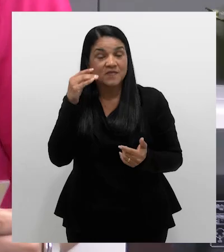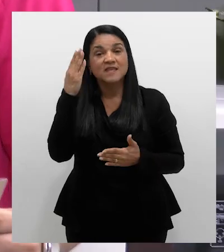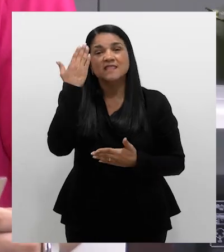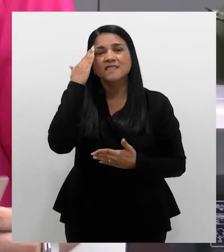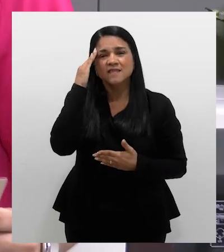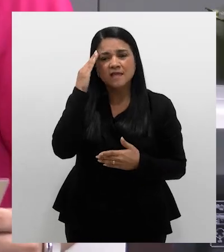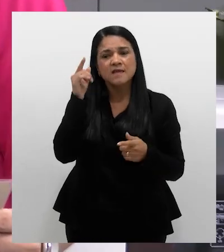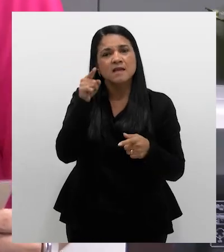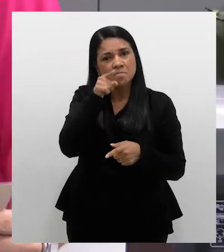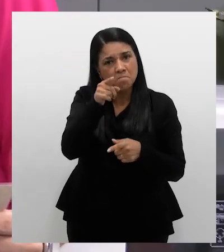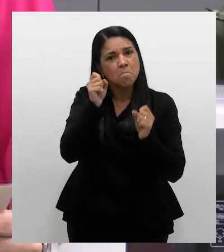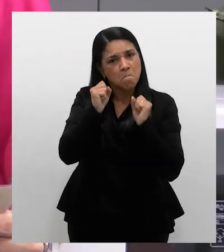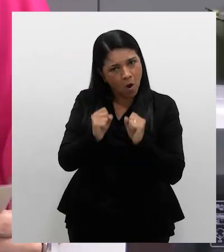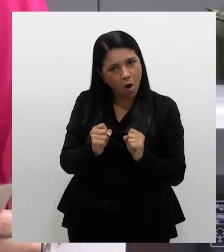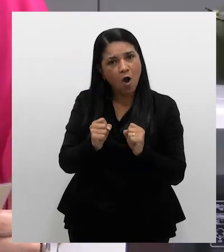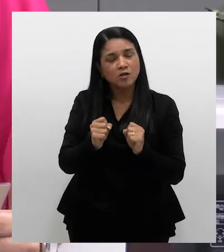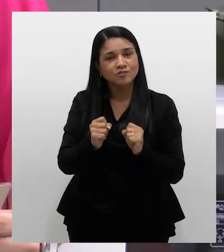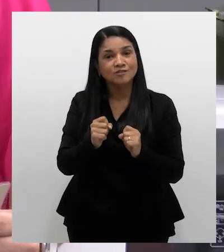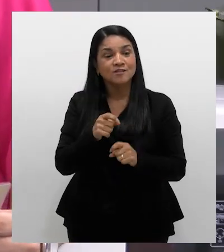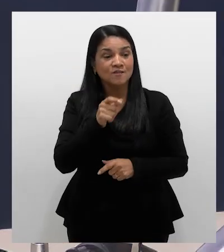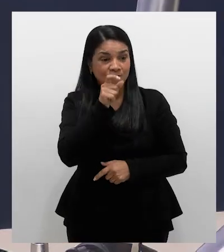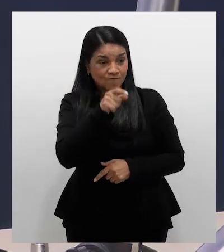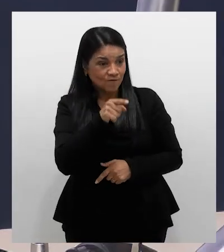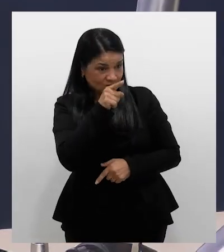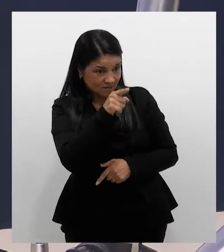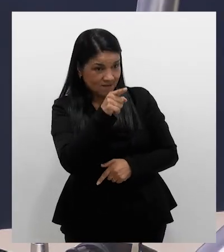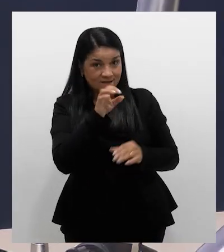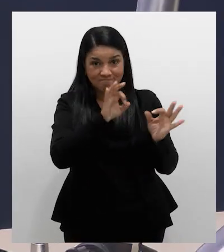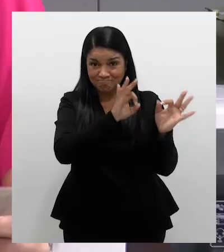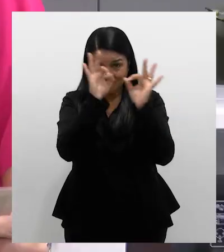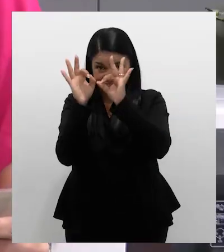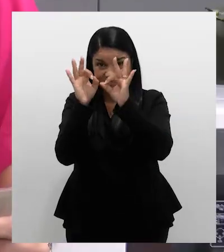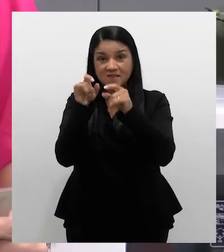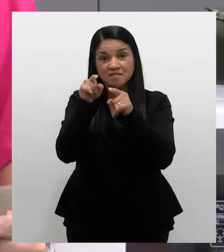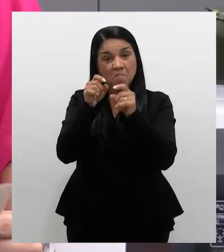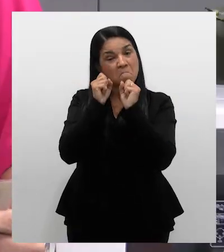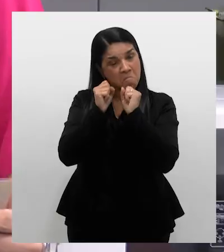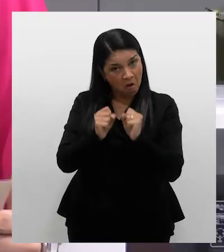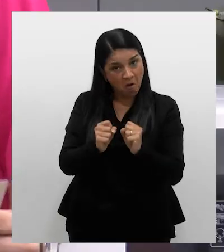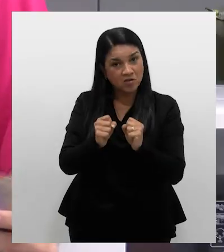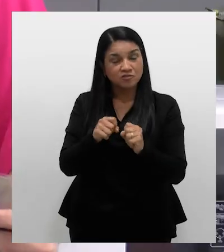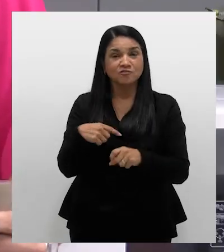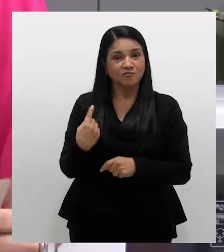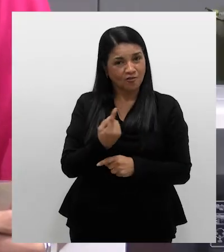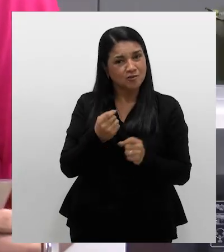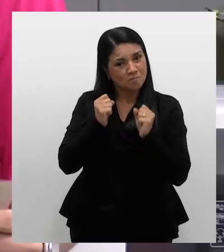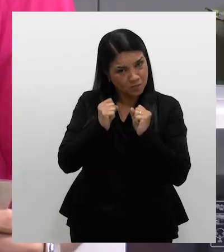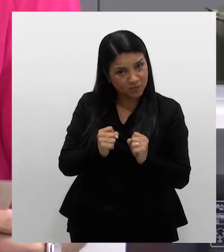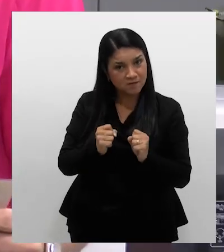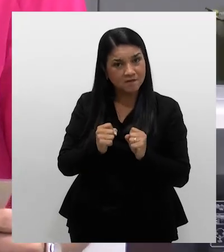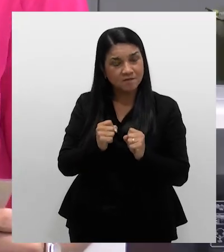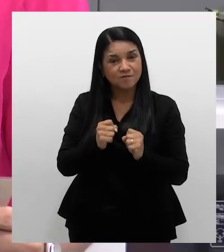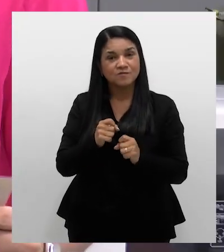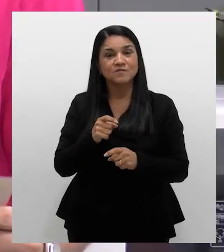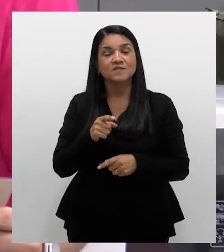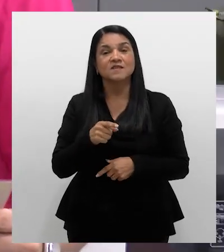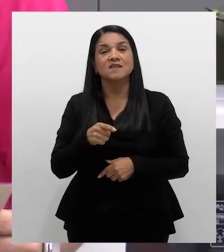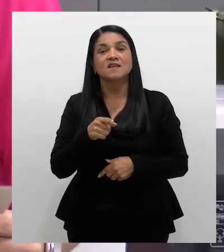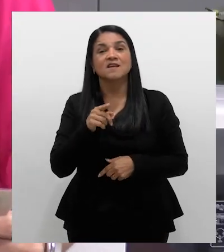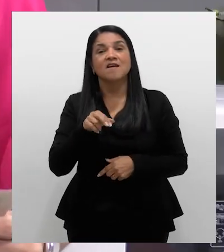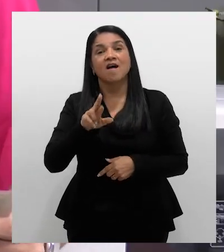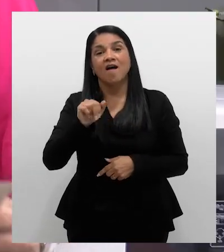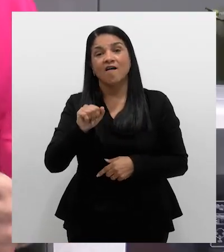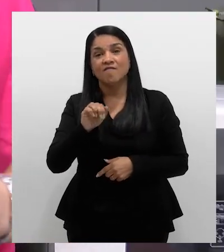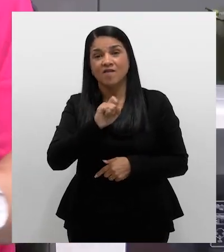entender que ele também pode, pode, né? E que exatamente. você que está aí também pode. Nós Exato. podemos. E no Sim, Você